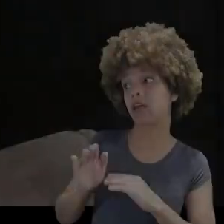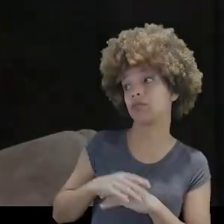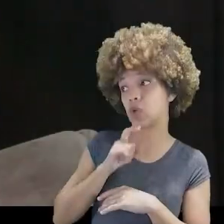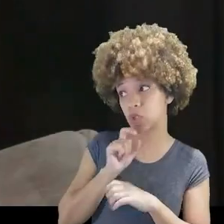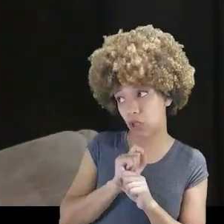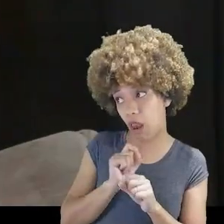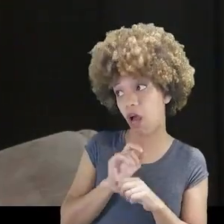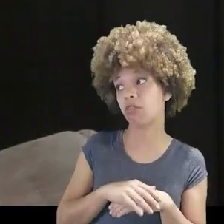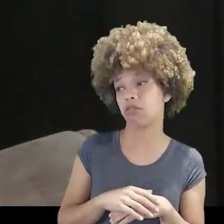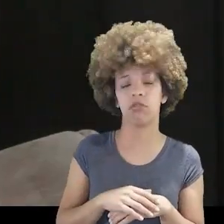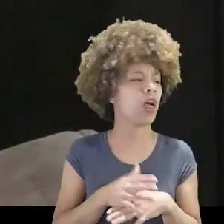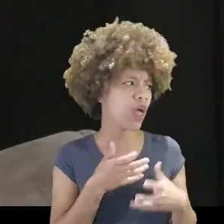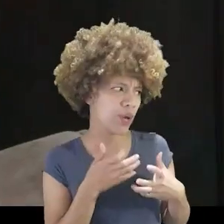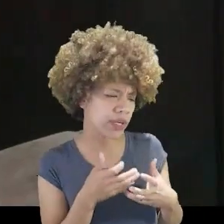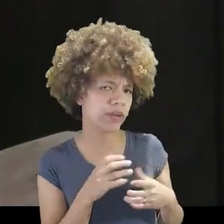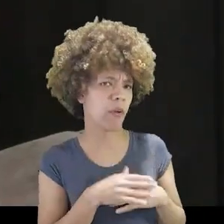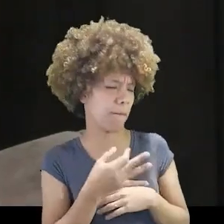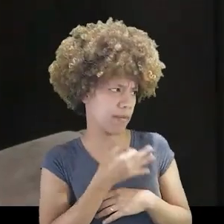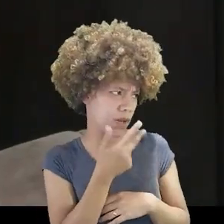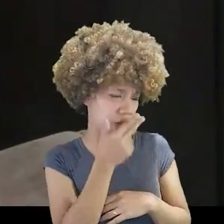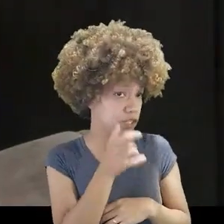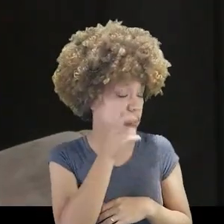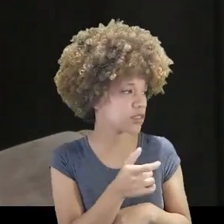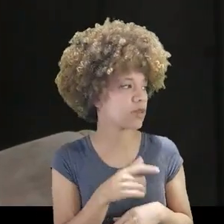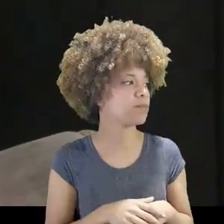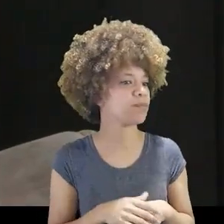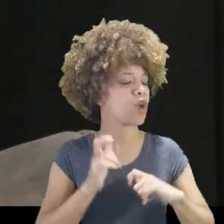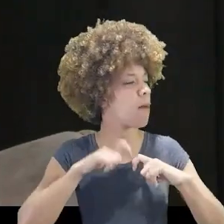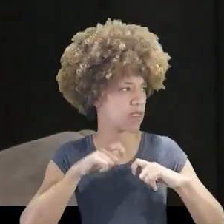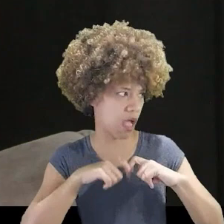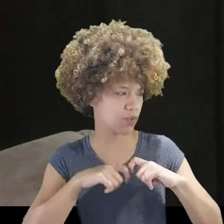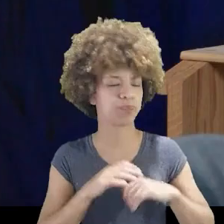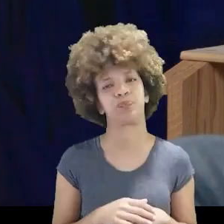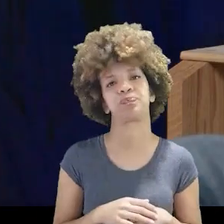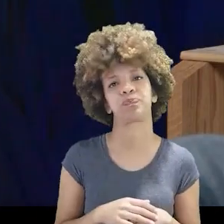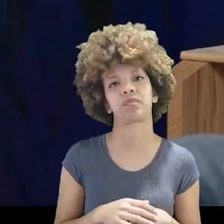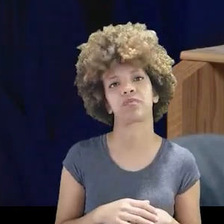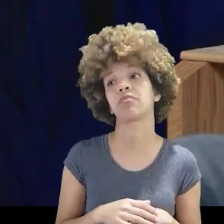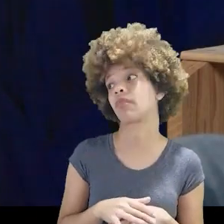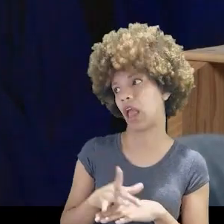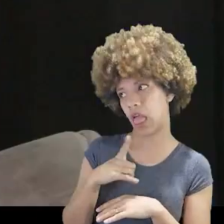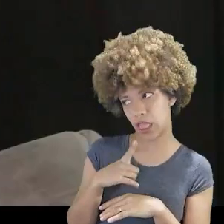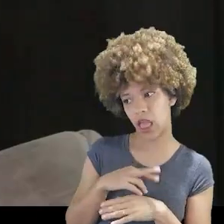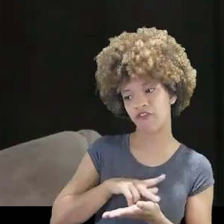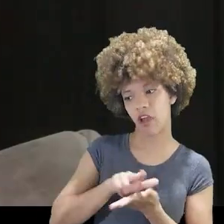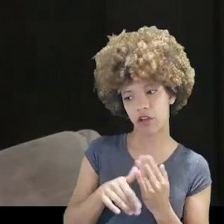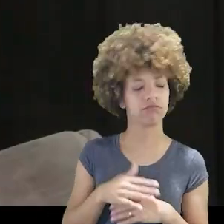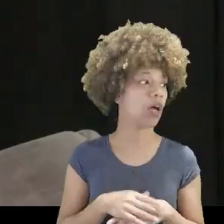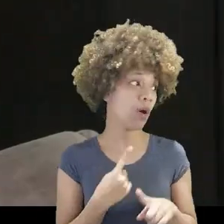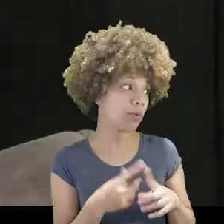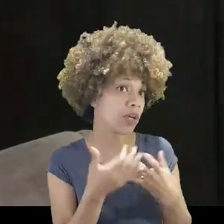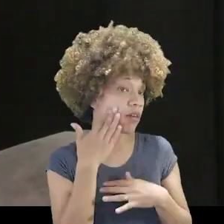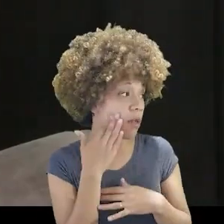e eu queria eu queria uma opinião sobre o assunto acho muito interessante o que ele fala sobre sexo porque a tem muito caso